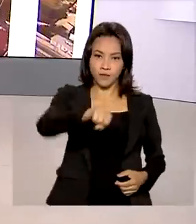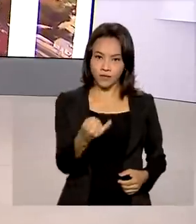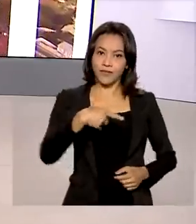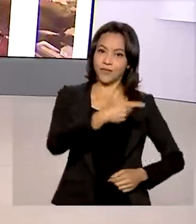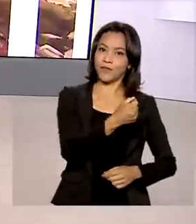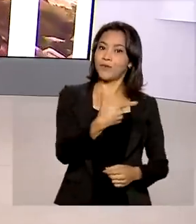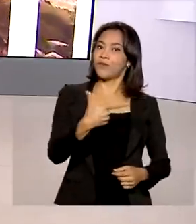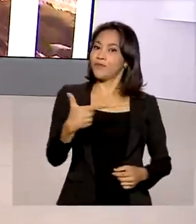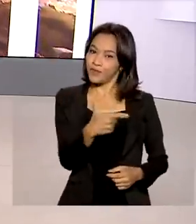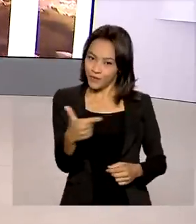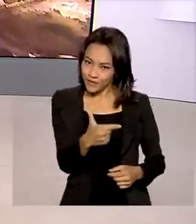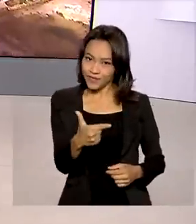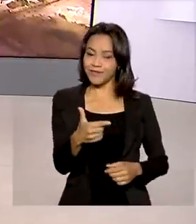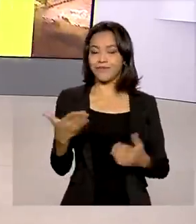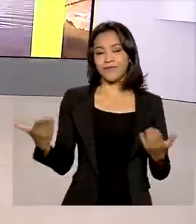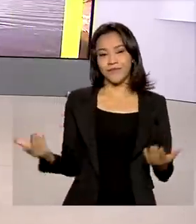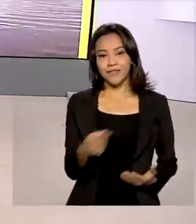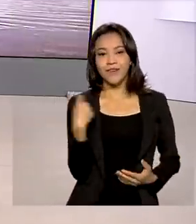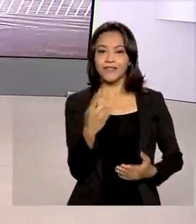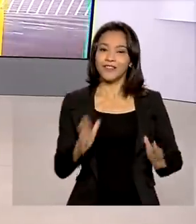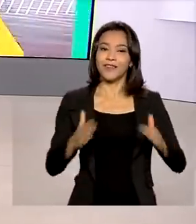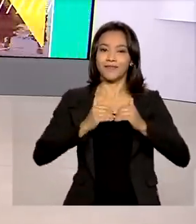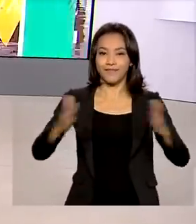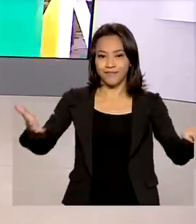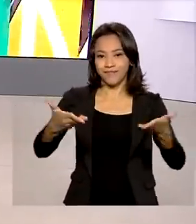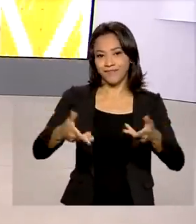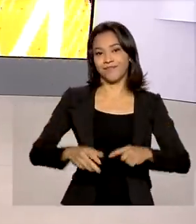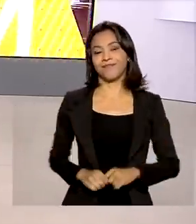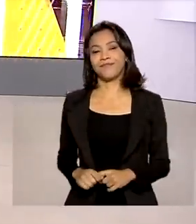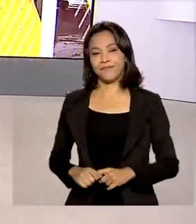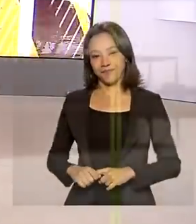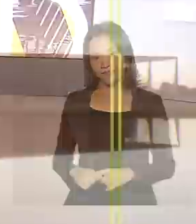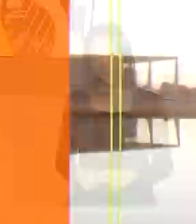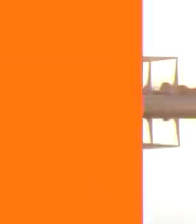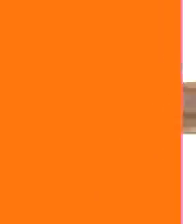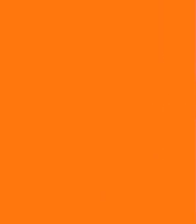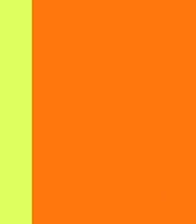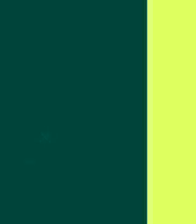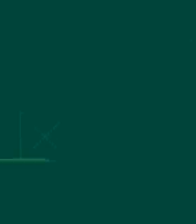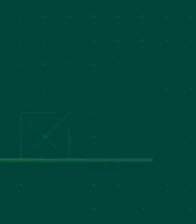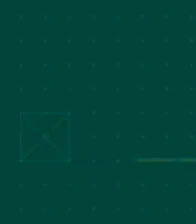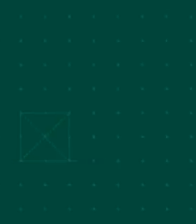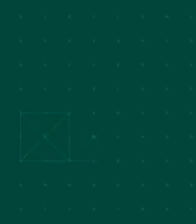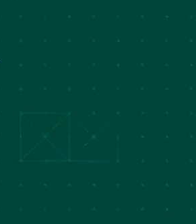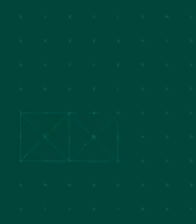janeiro de 2022 o Brasil em dia já está no ar a